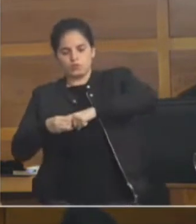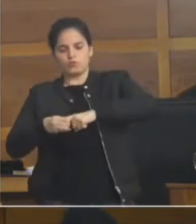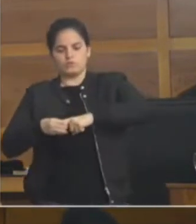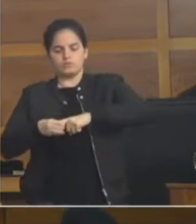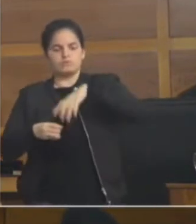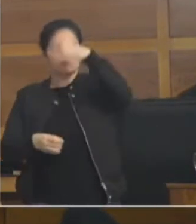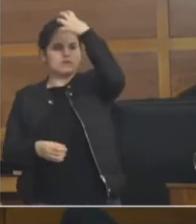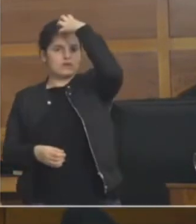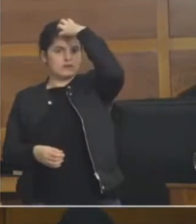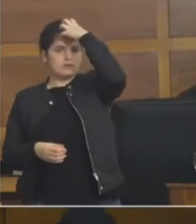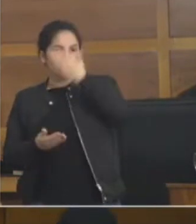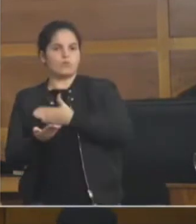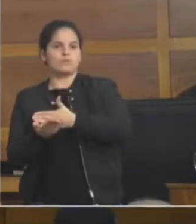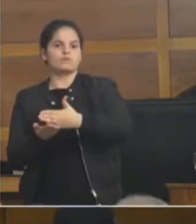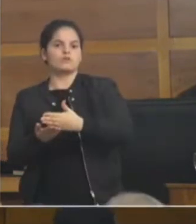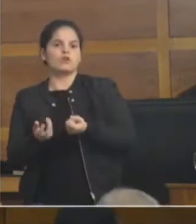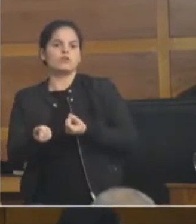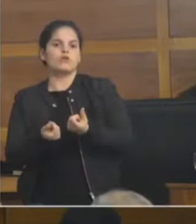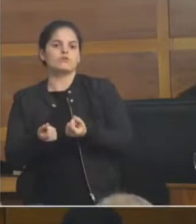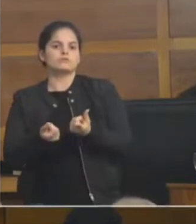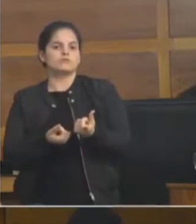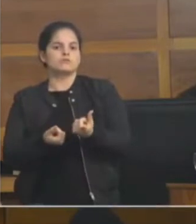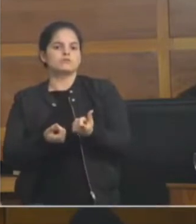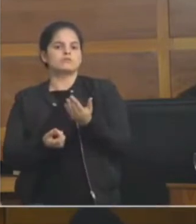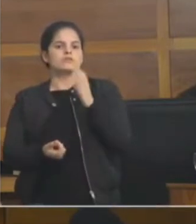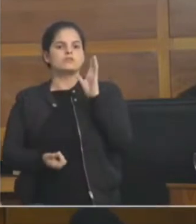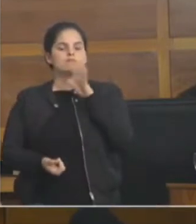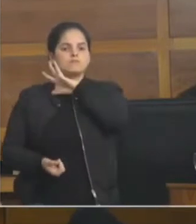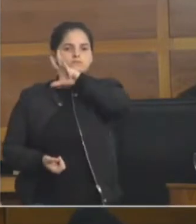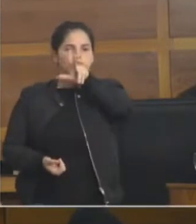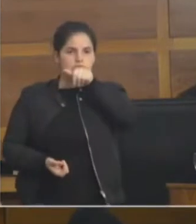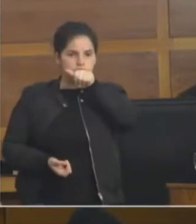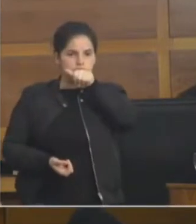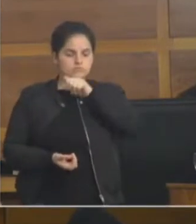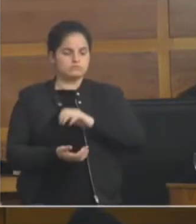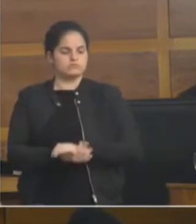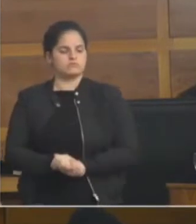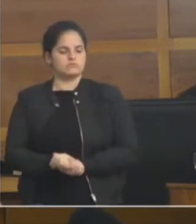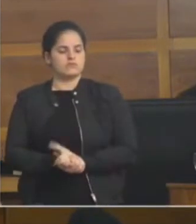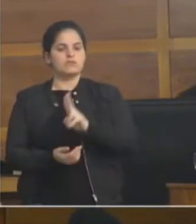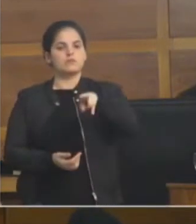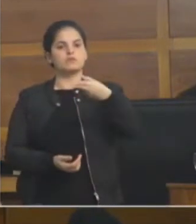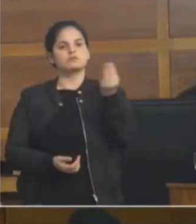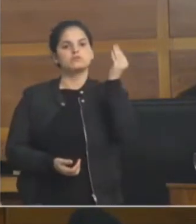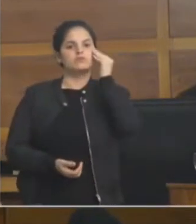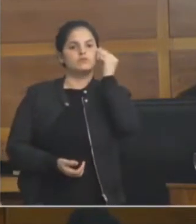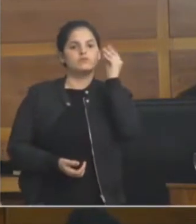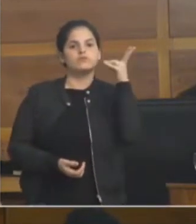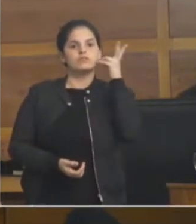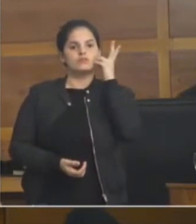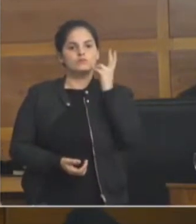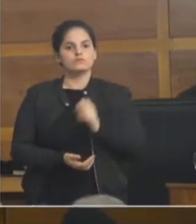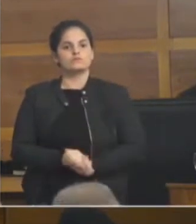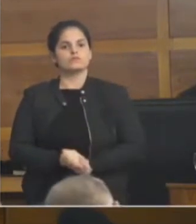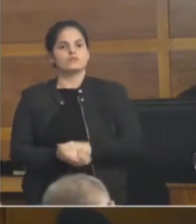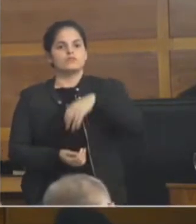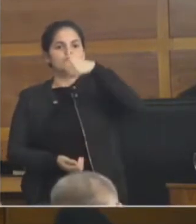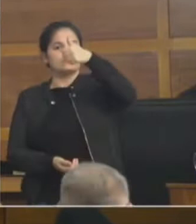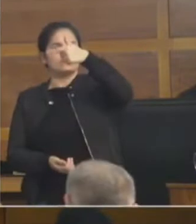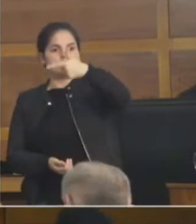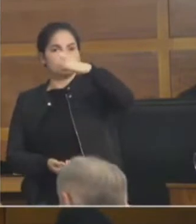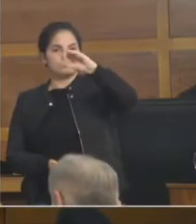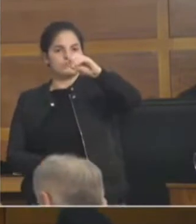ramo de pet shop e logo foi convidado para ser candidato a vereador no ano de 2013 até 2016